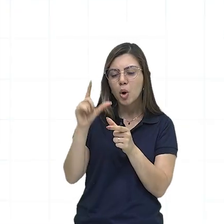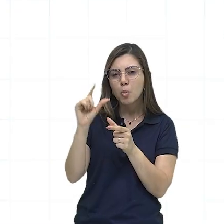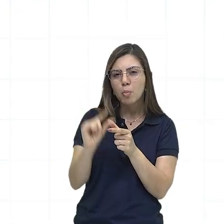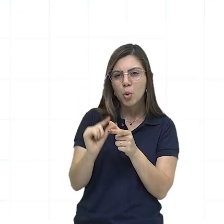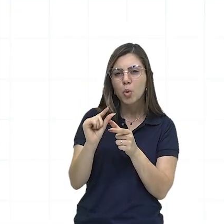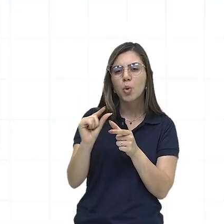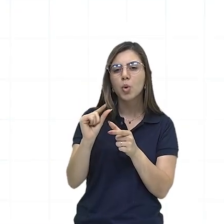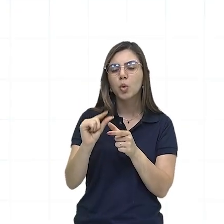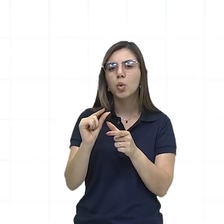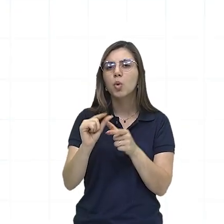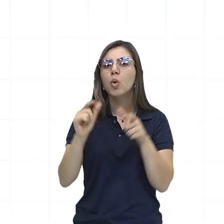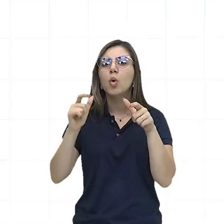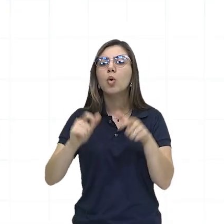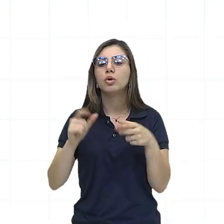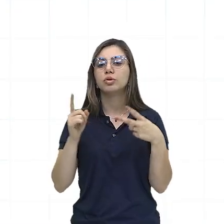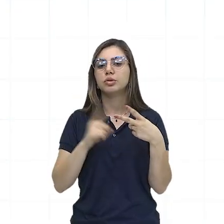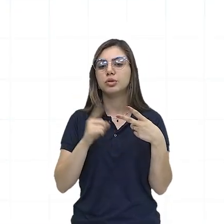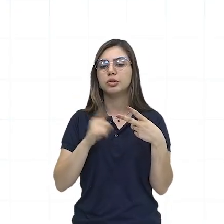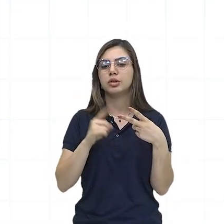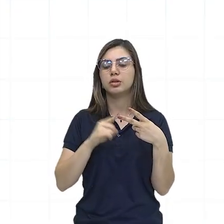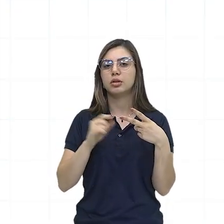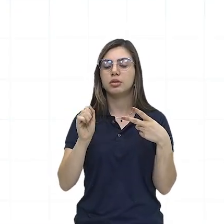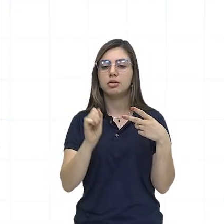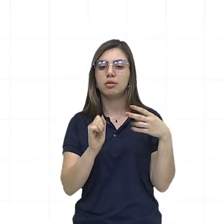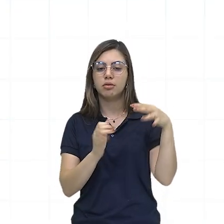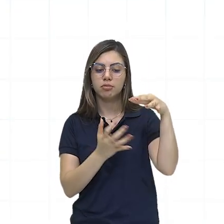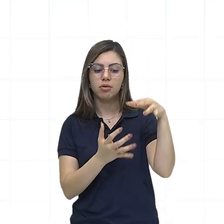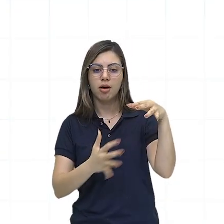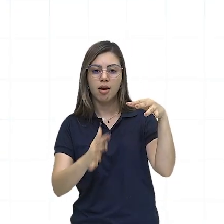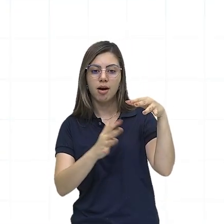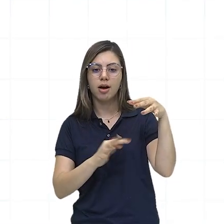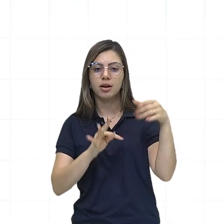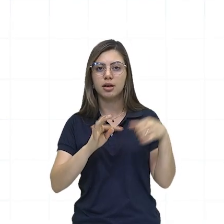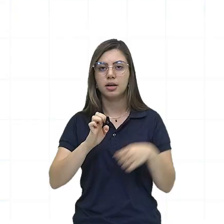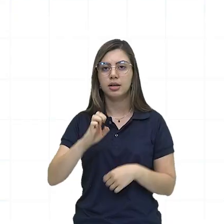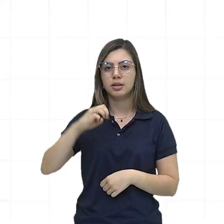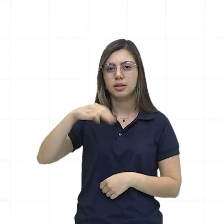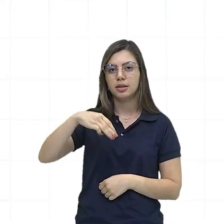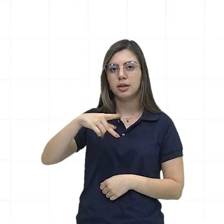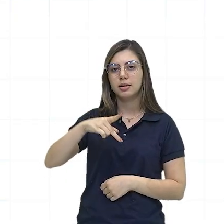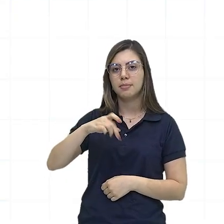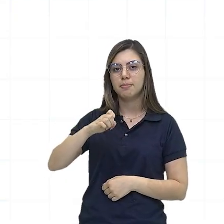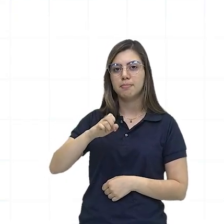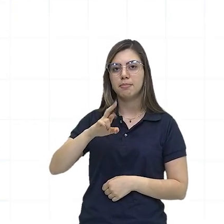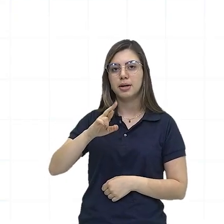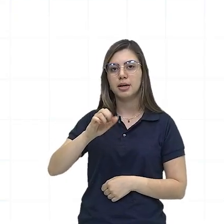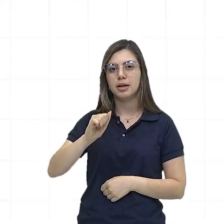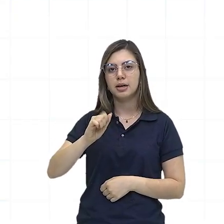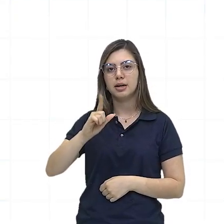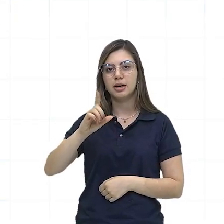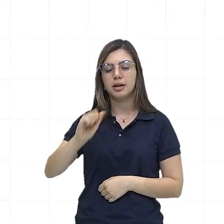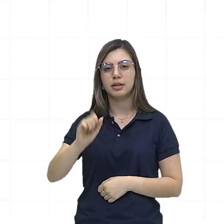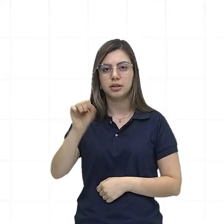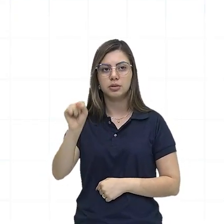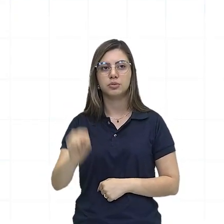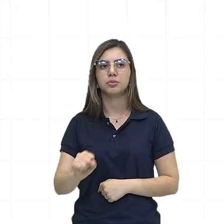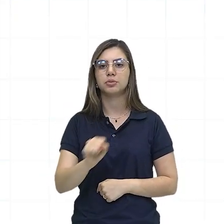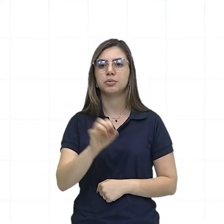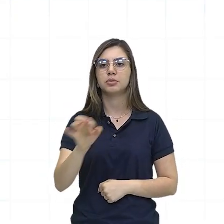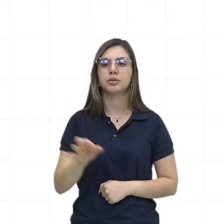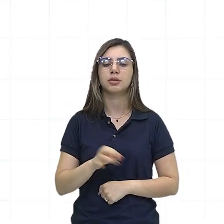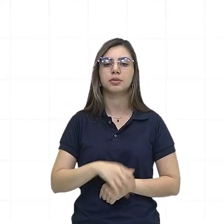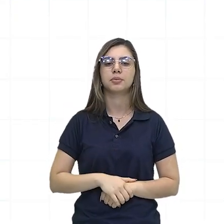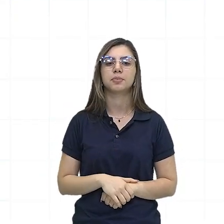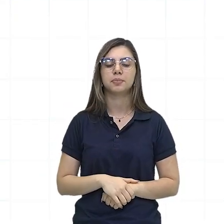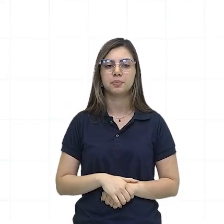território brasileiro, que está localizada na zona temperada sul. A seguir,